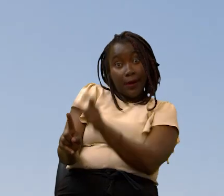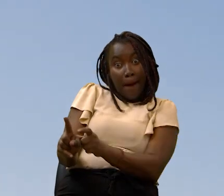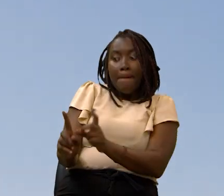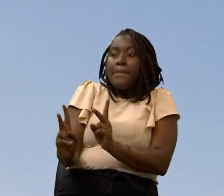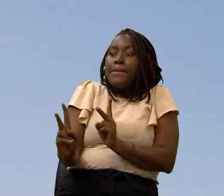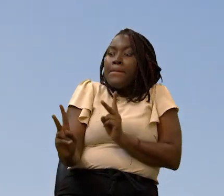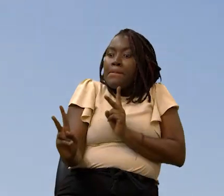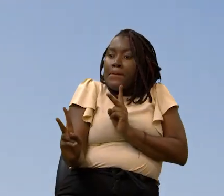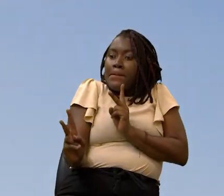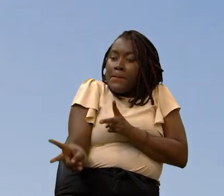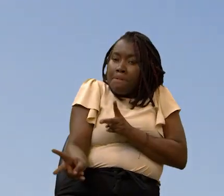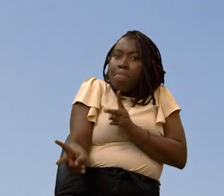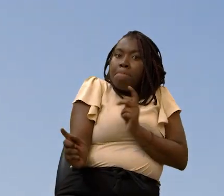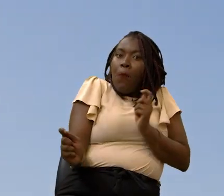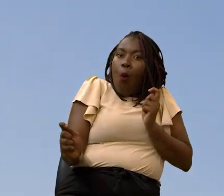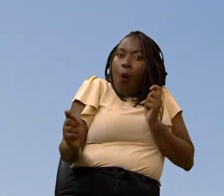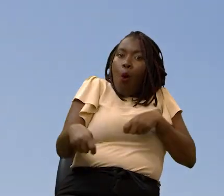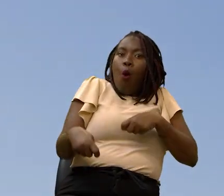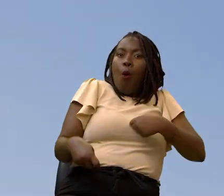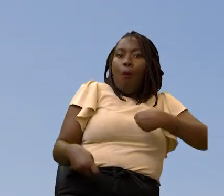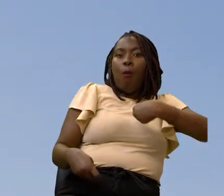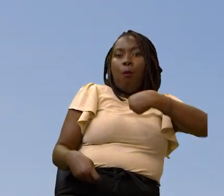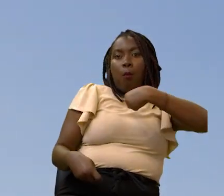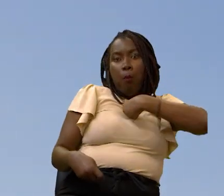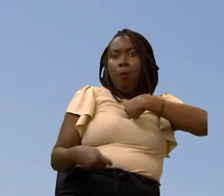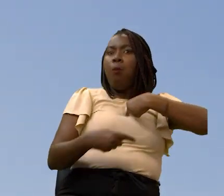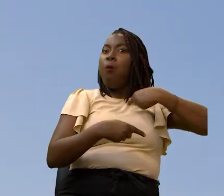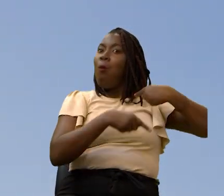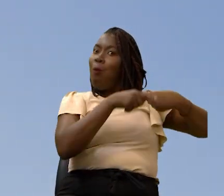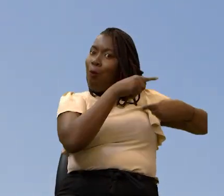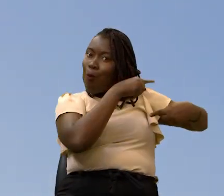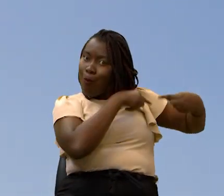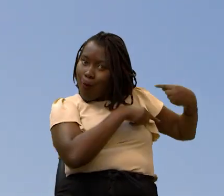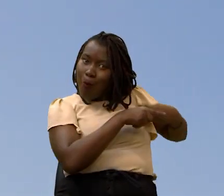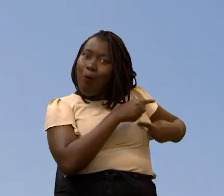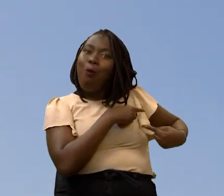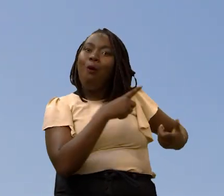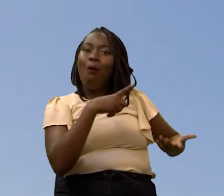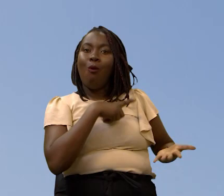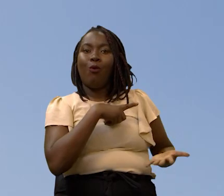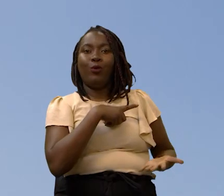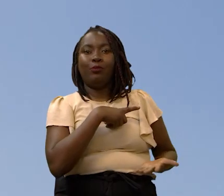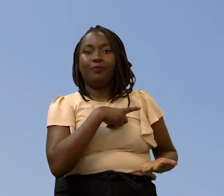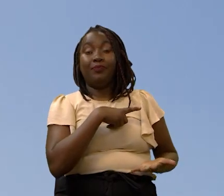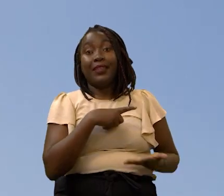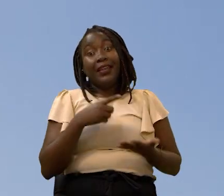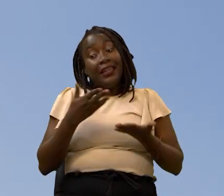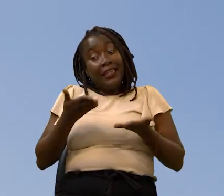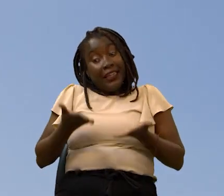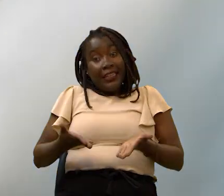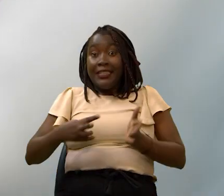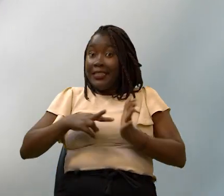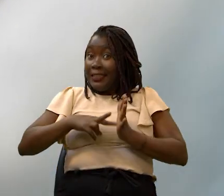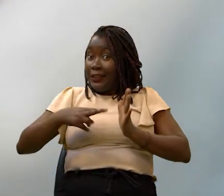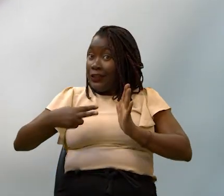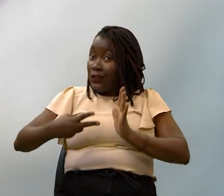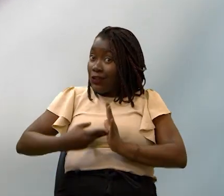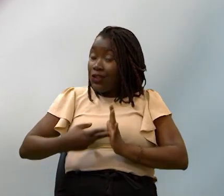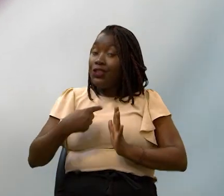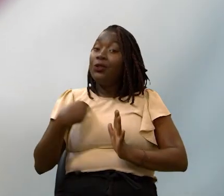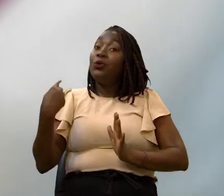conhecemos as mesmas oportunidades que a nossa geração, que nós tivemos.